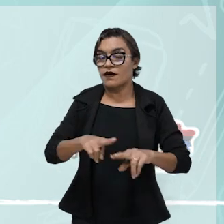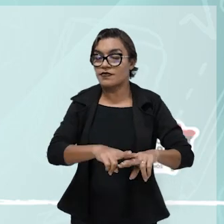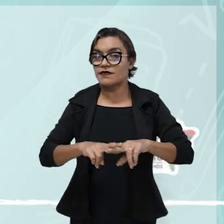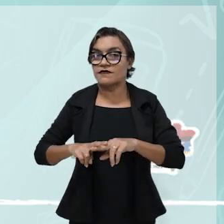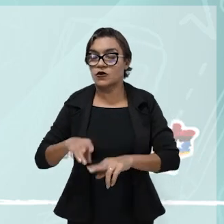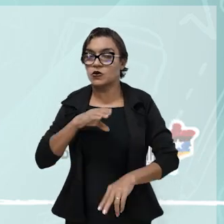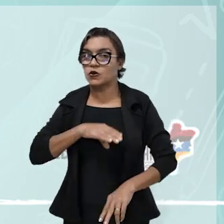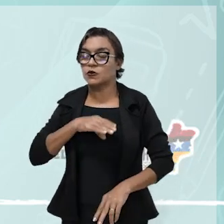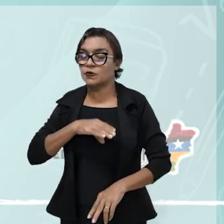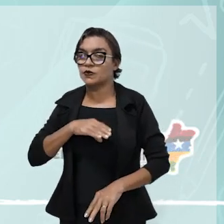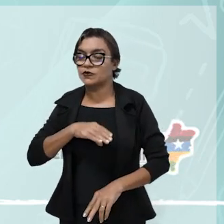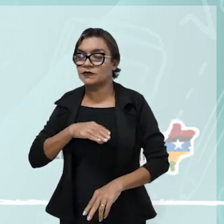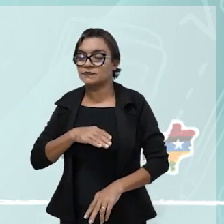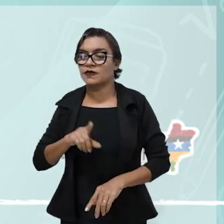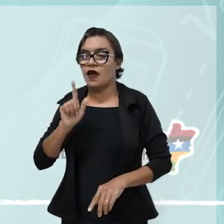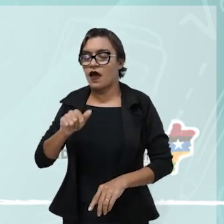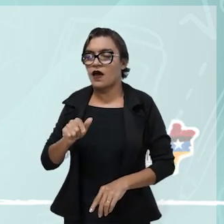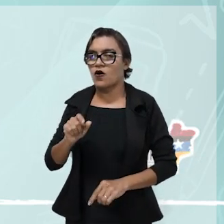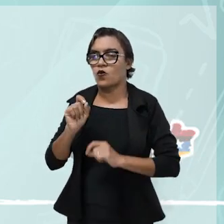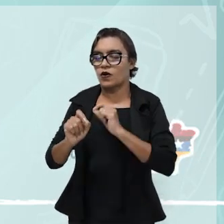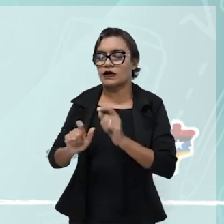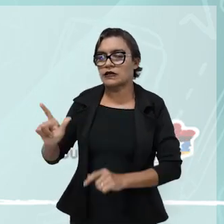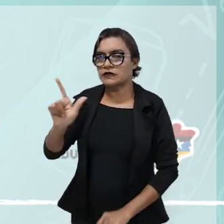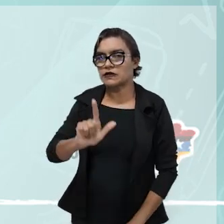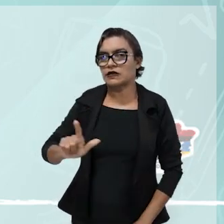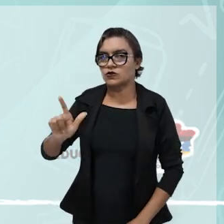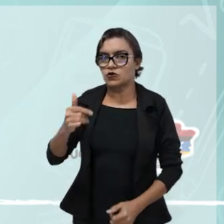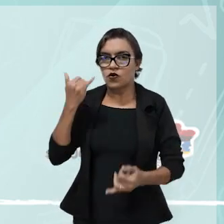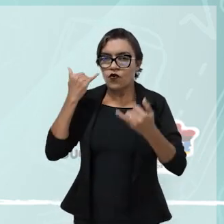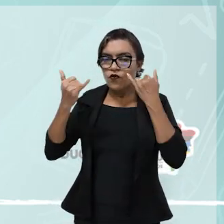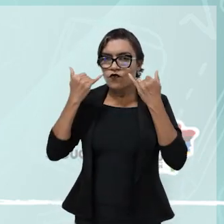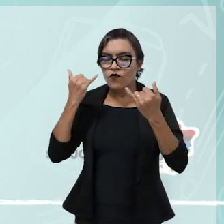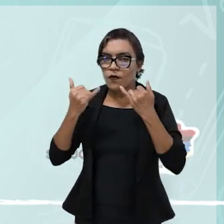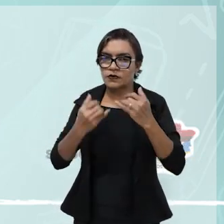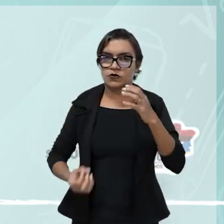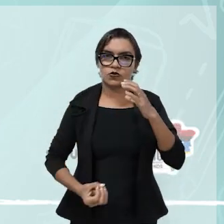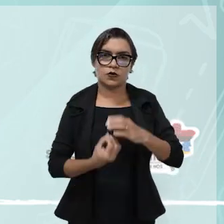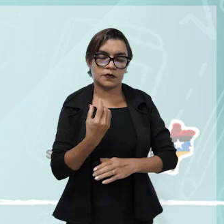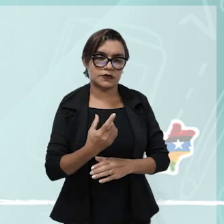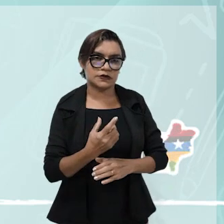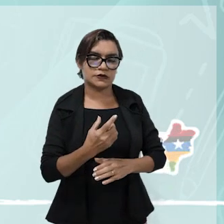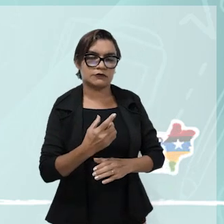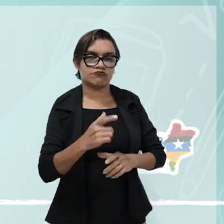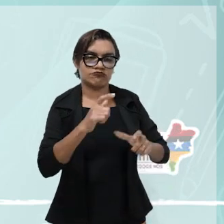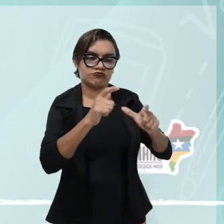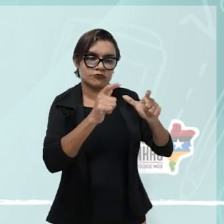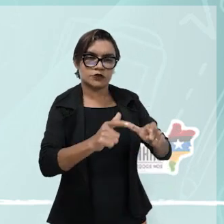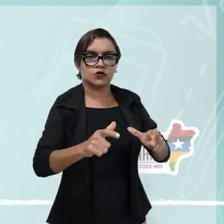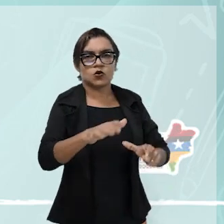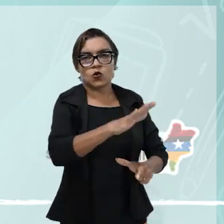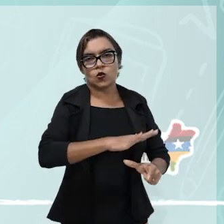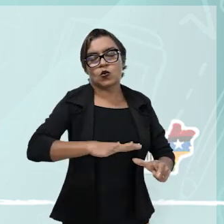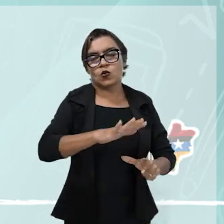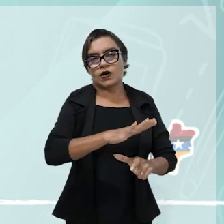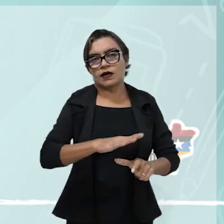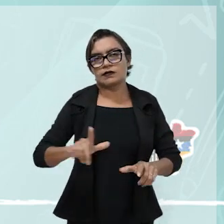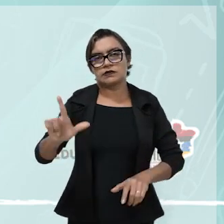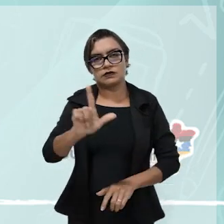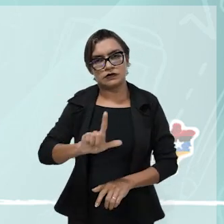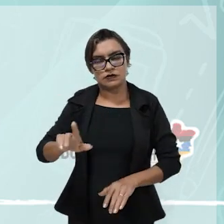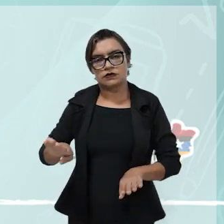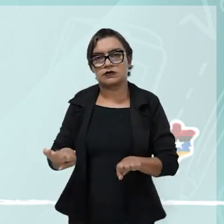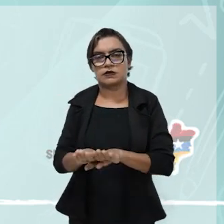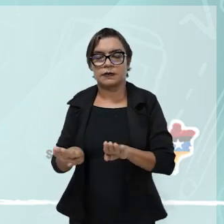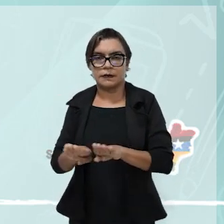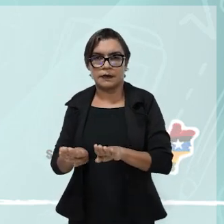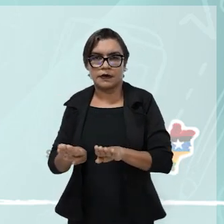resume-se a literatura de informação, com documentos sobre as terras descobertas, suas belezas, habitantes, literatura jesuítica, com textos